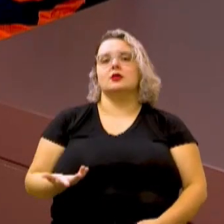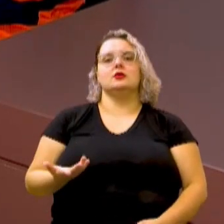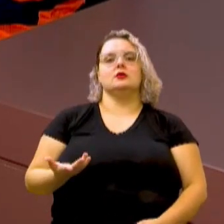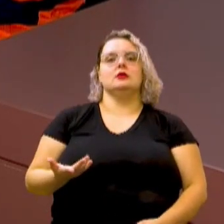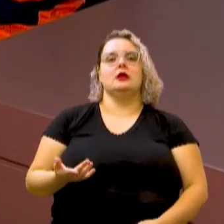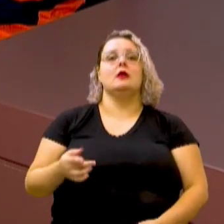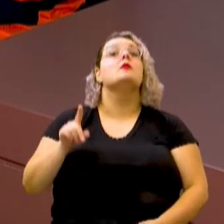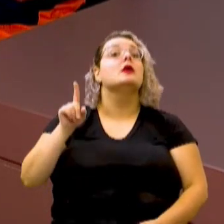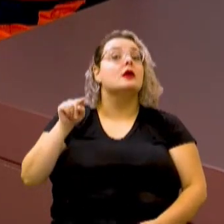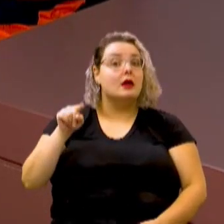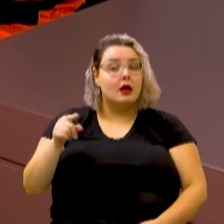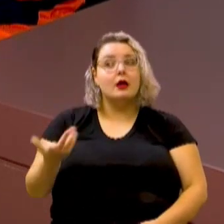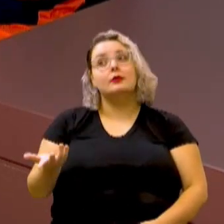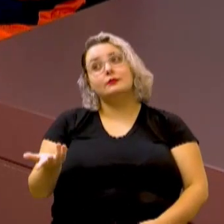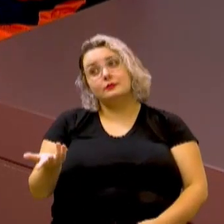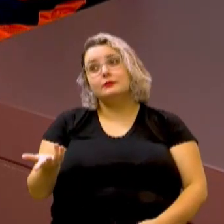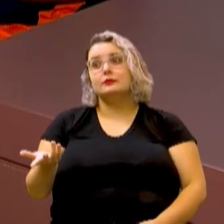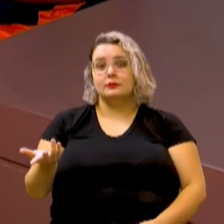medicamentos,